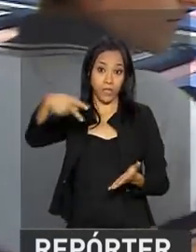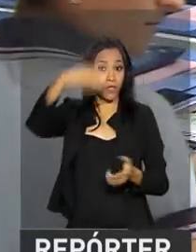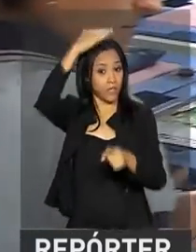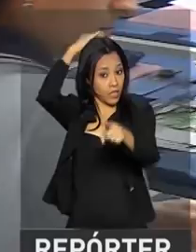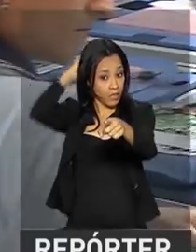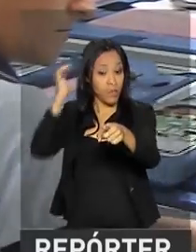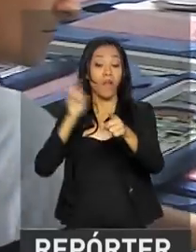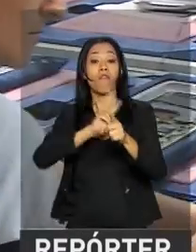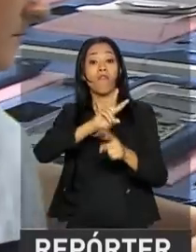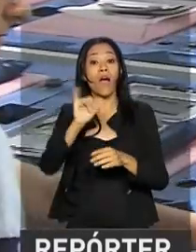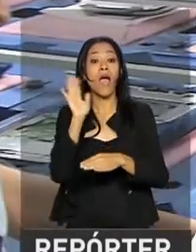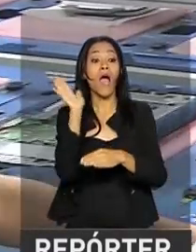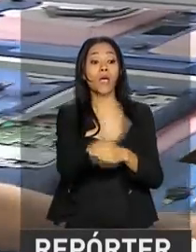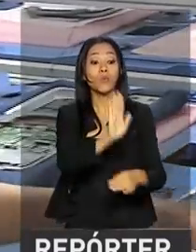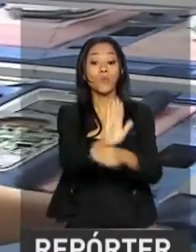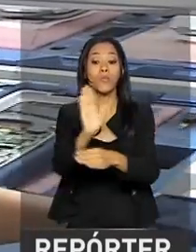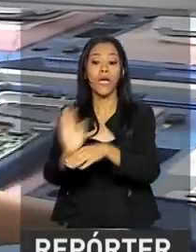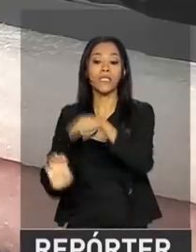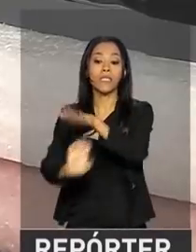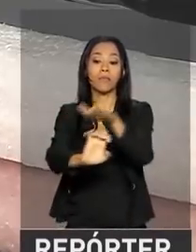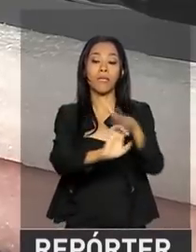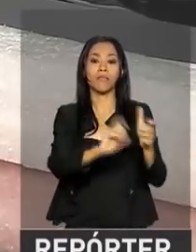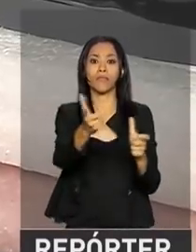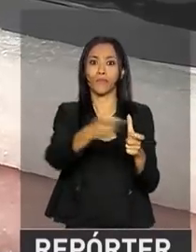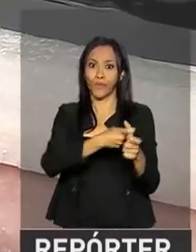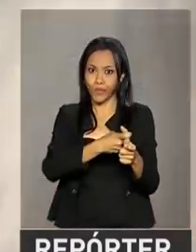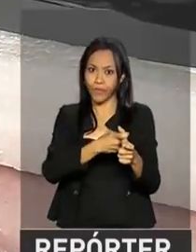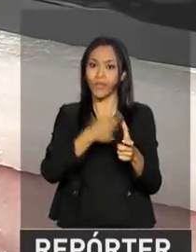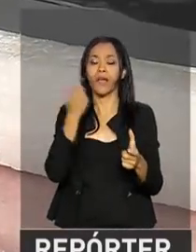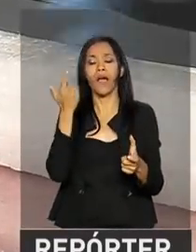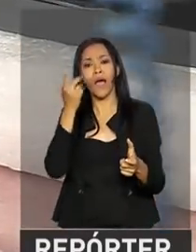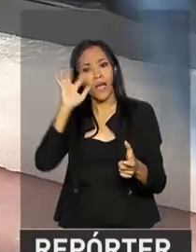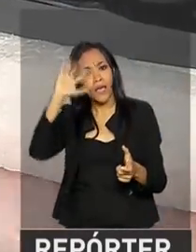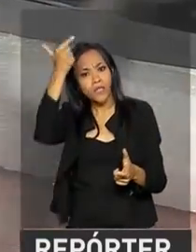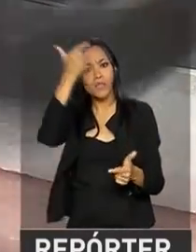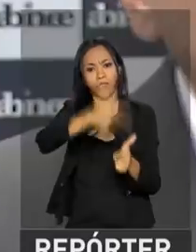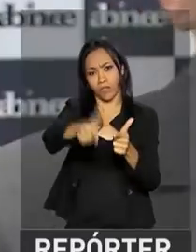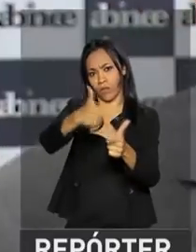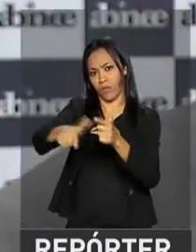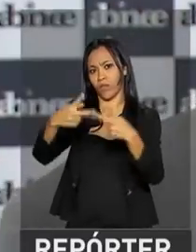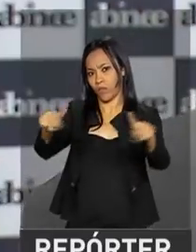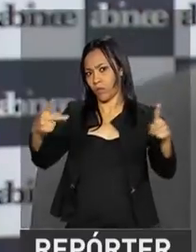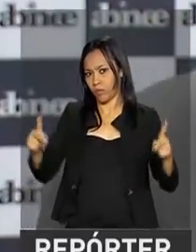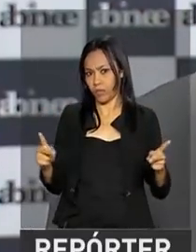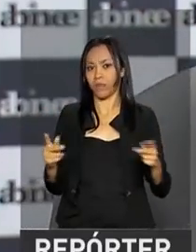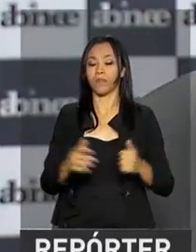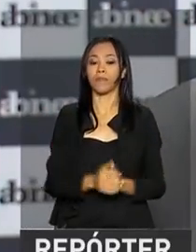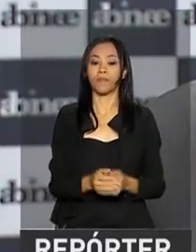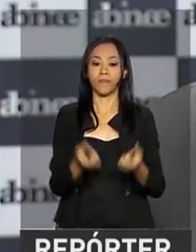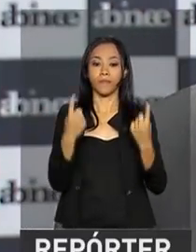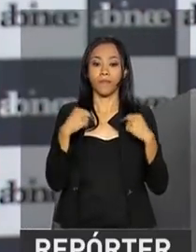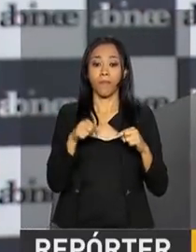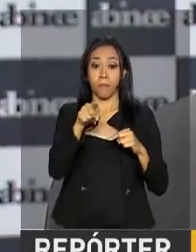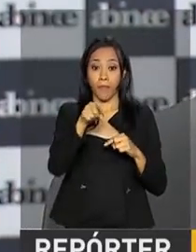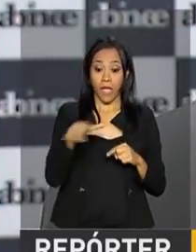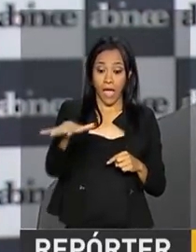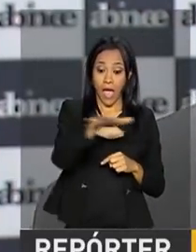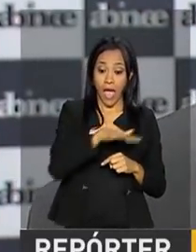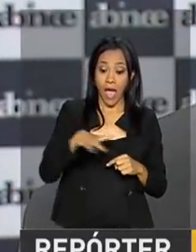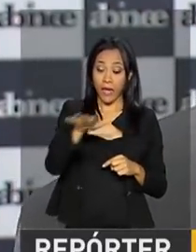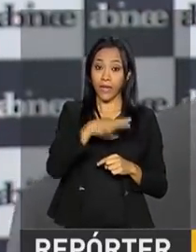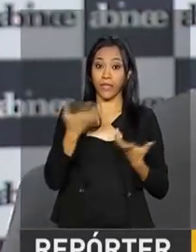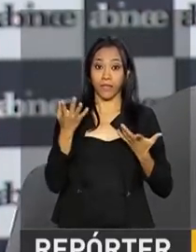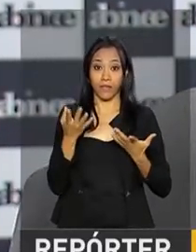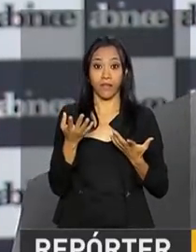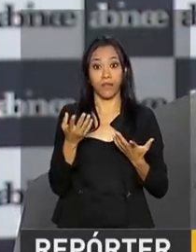inadimplente sa a regularizar sua situação sem perder a chance de investir no setor que demanda tecnologia como o eletroeletrônico